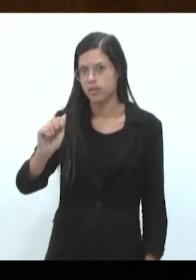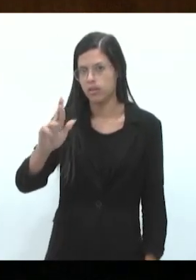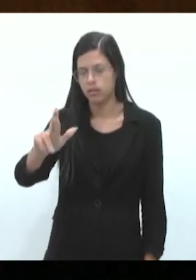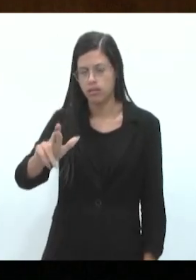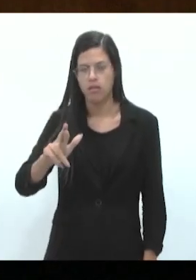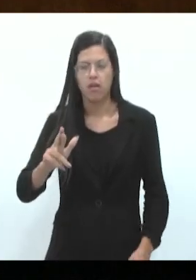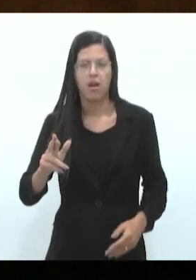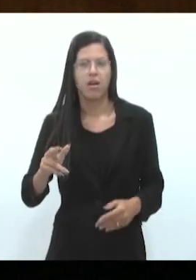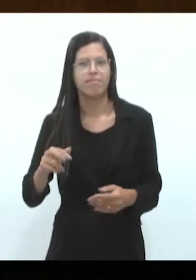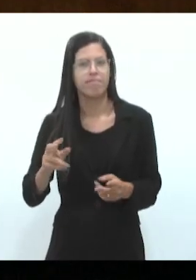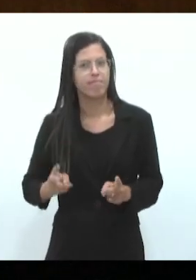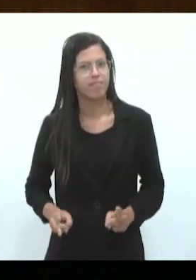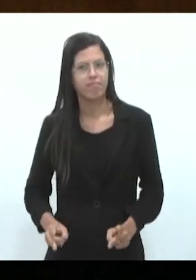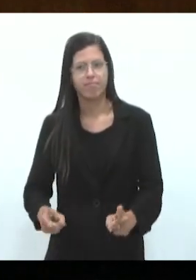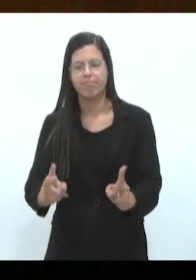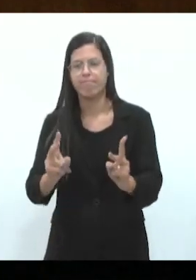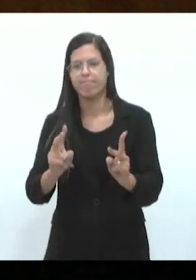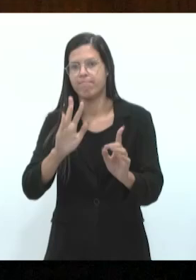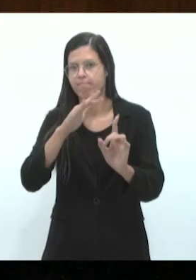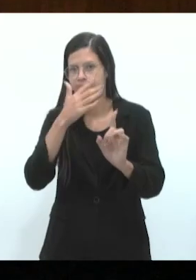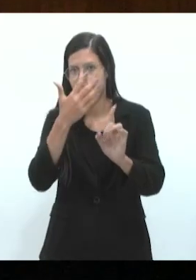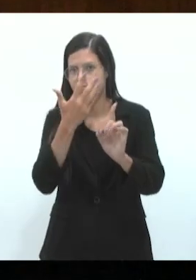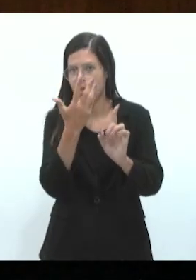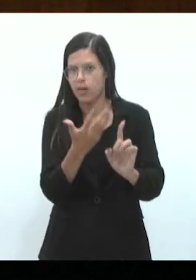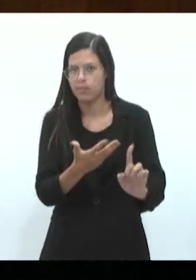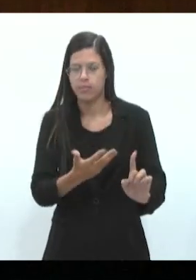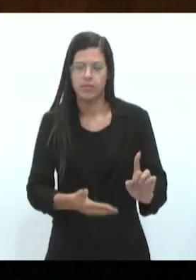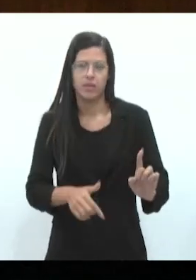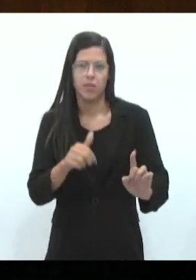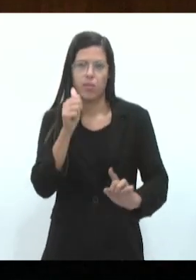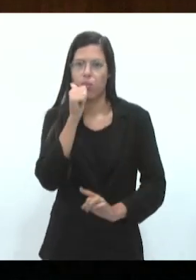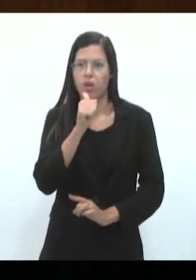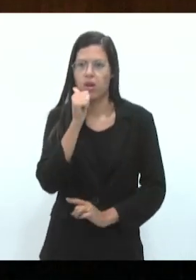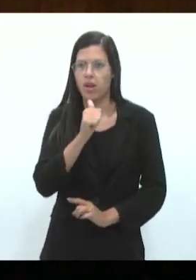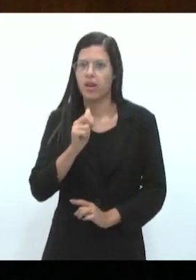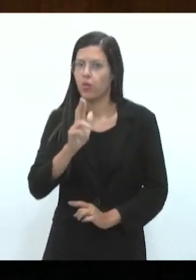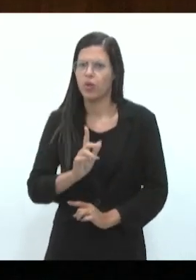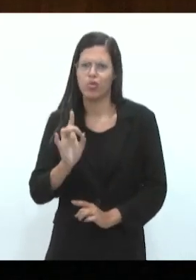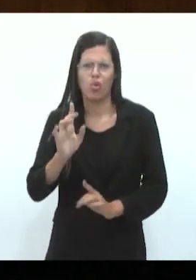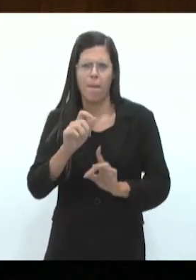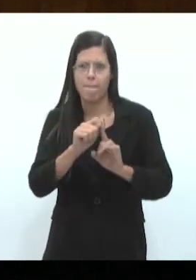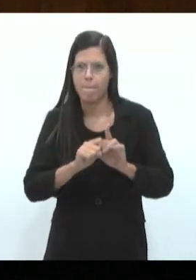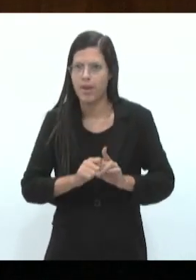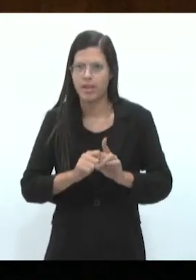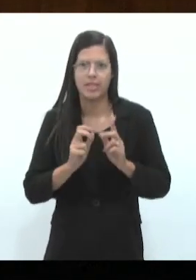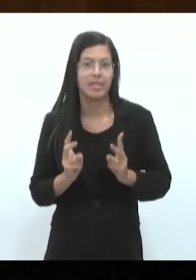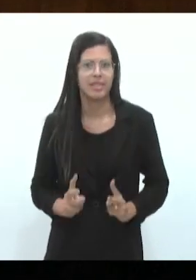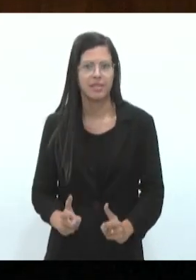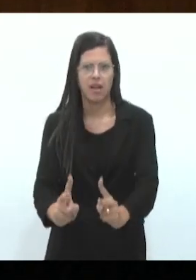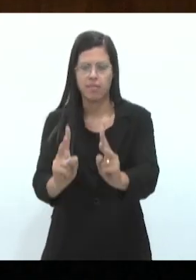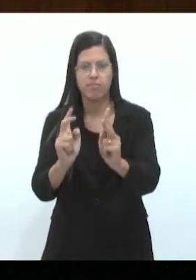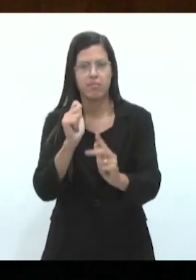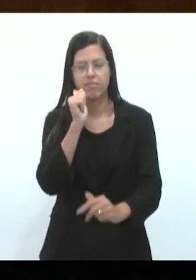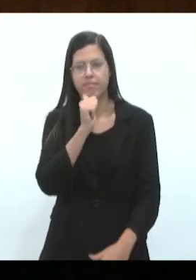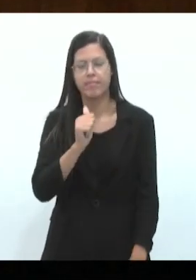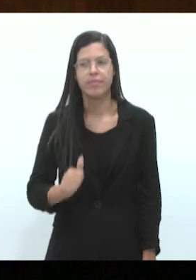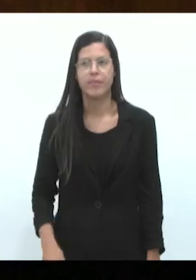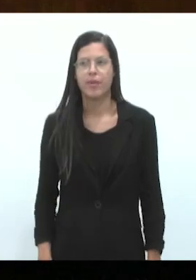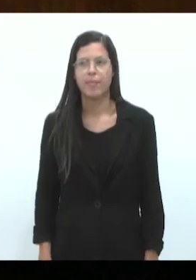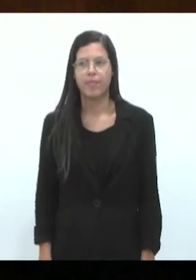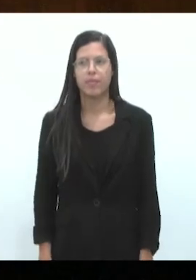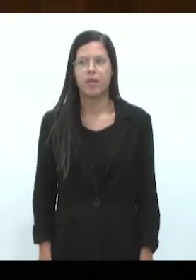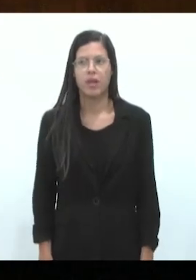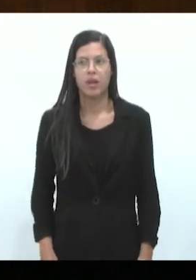mulheres, o mês da mulher, né? Já que o mês não é mês, são todos os segundos das mulheres. Presidente, esse projeto tem o intuito,